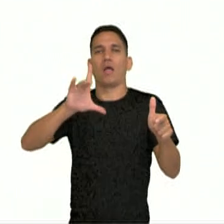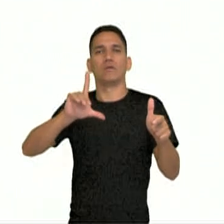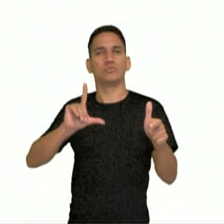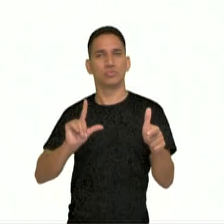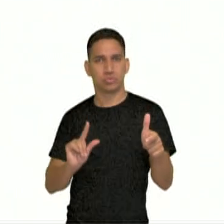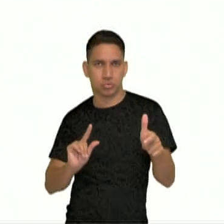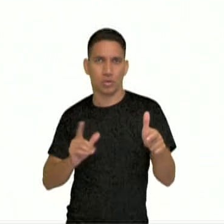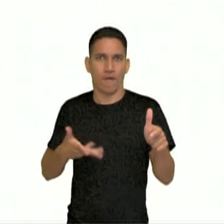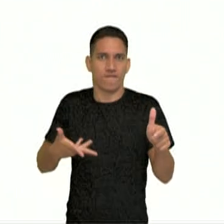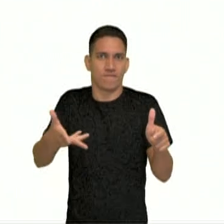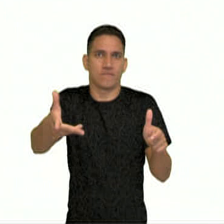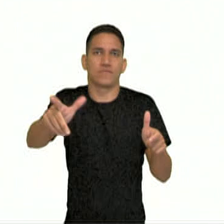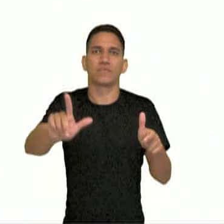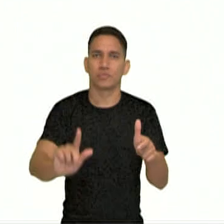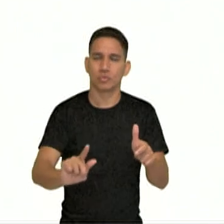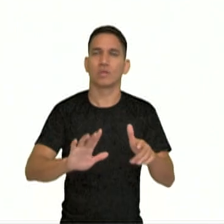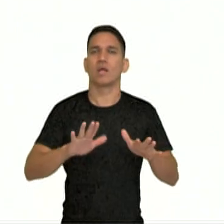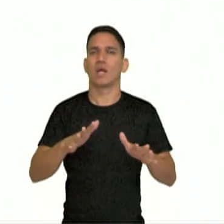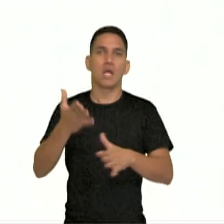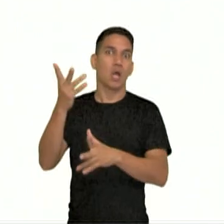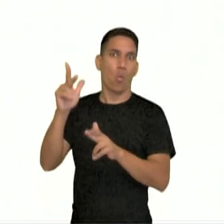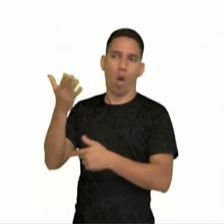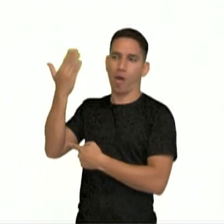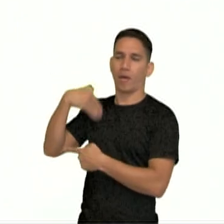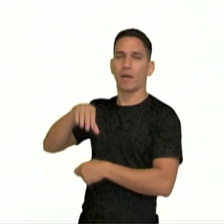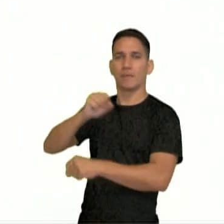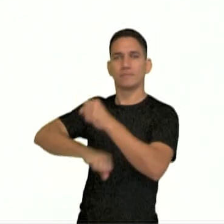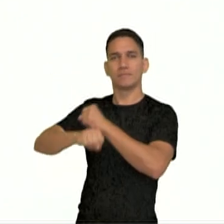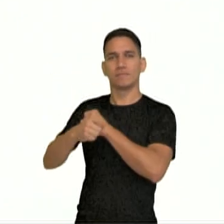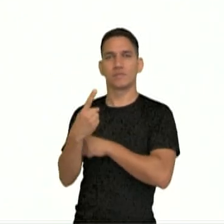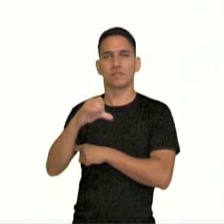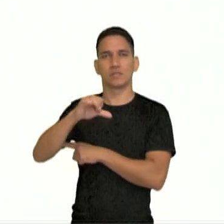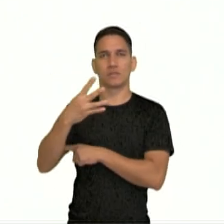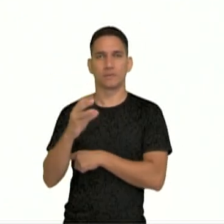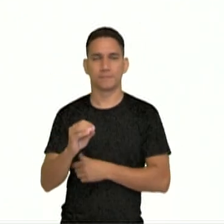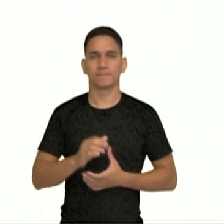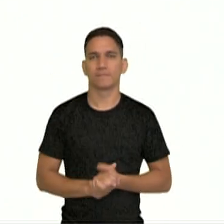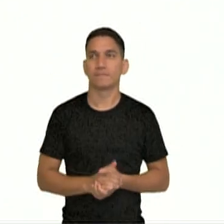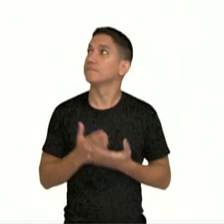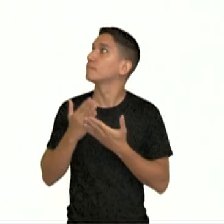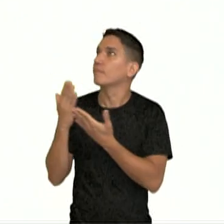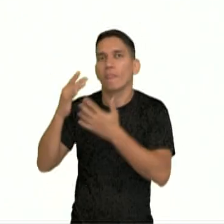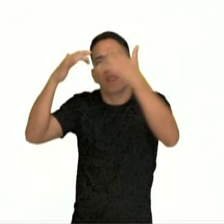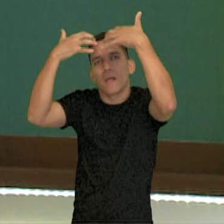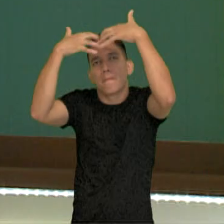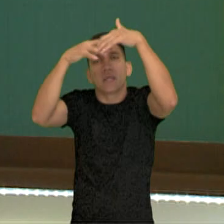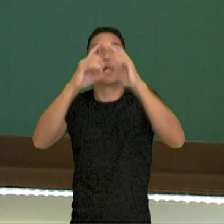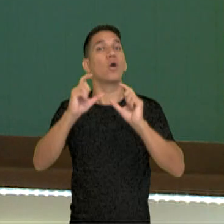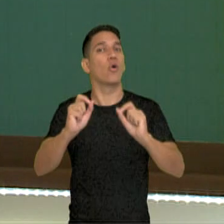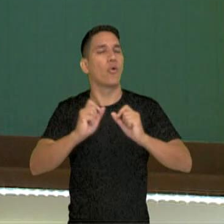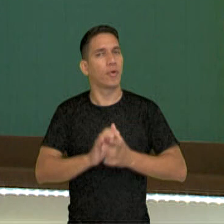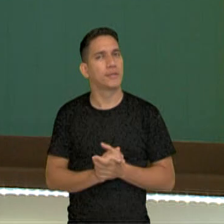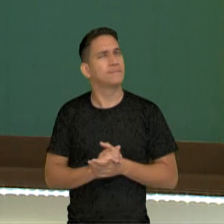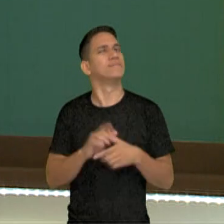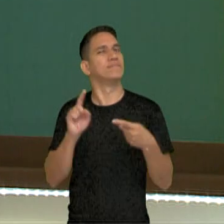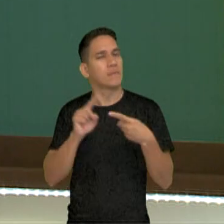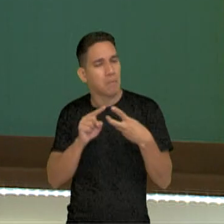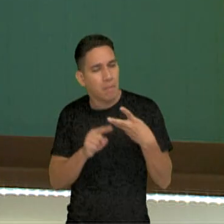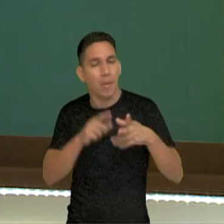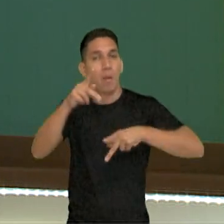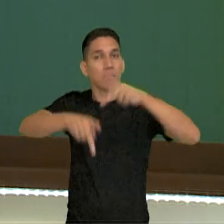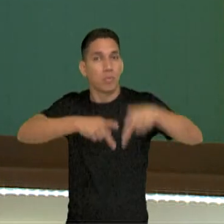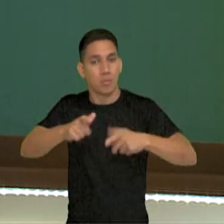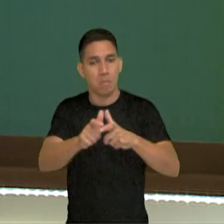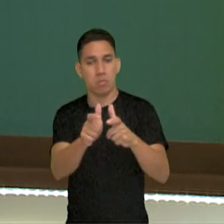era lá, por exemplo, em 1940, certo, pessoal? E aí nós temos que pensar nessa ideia de população,